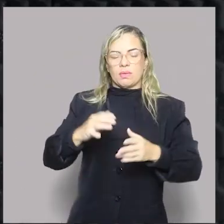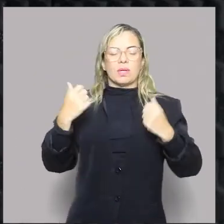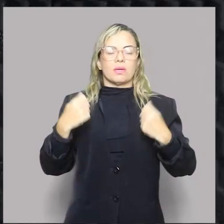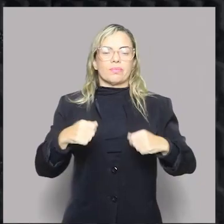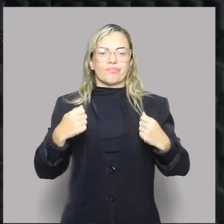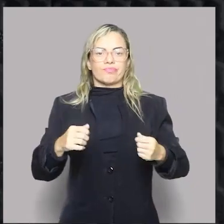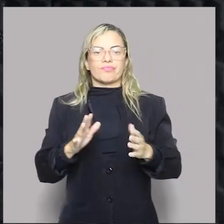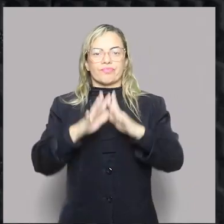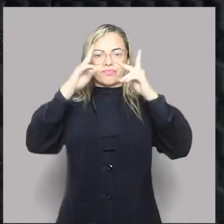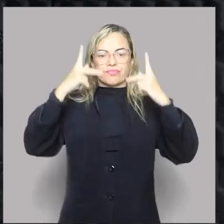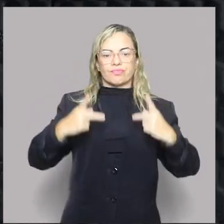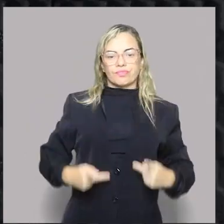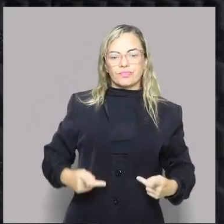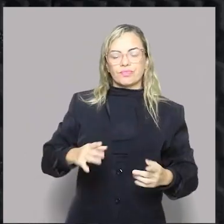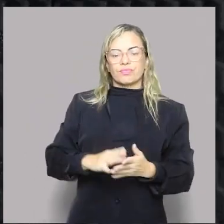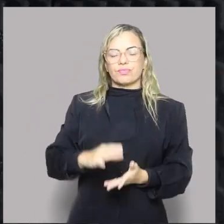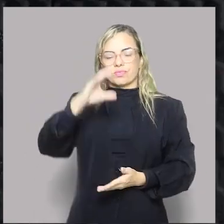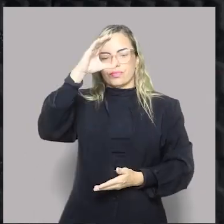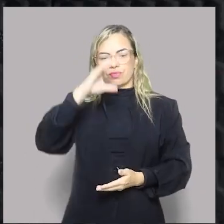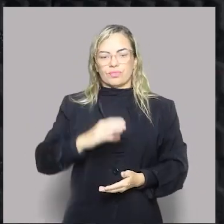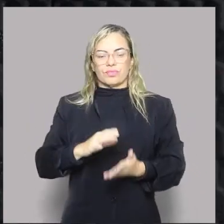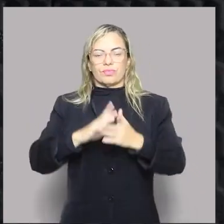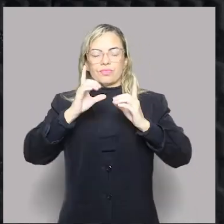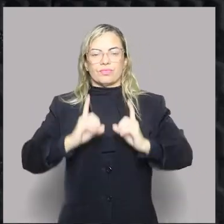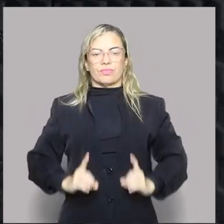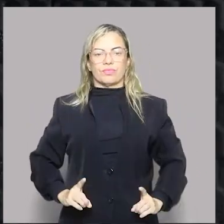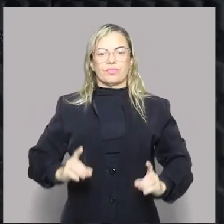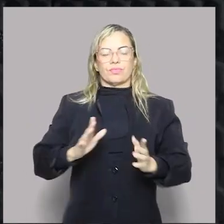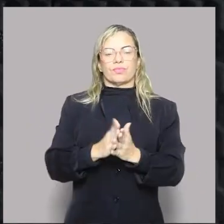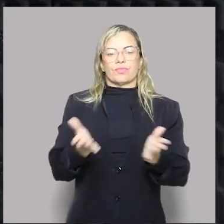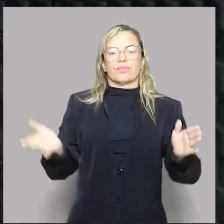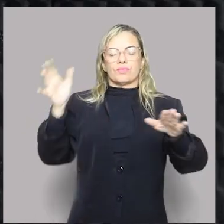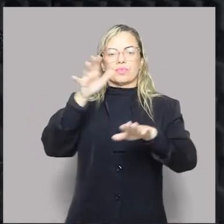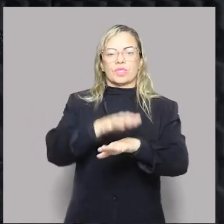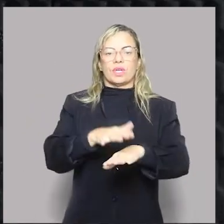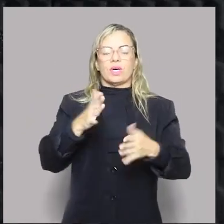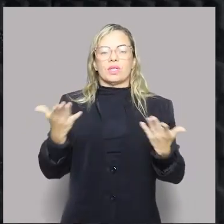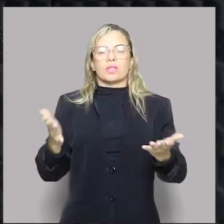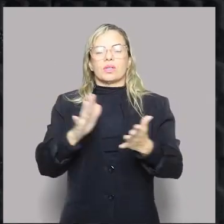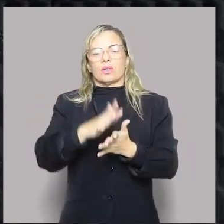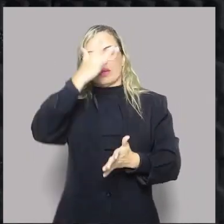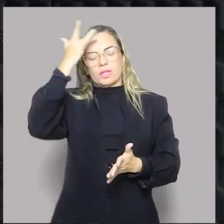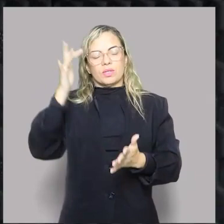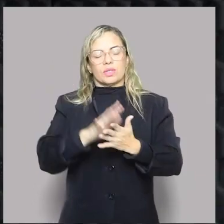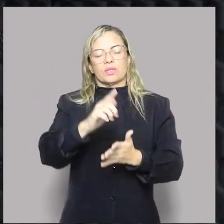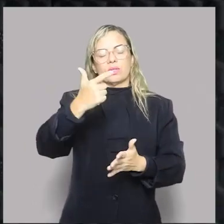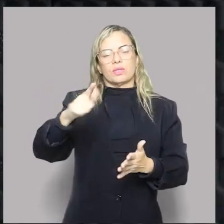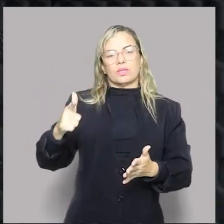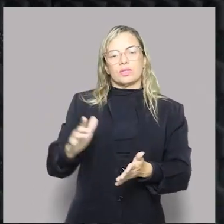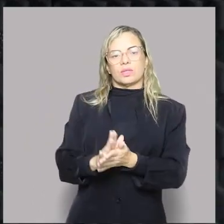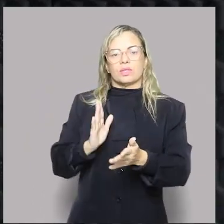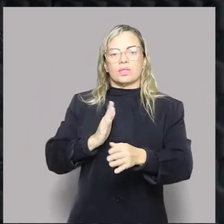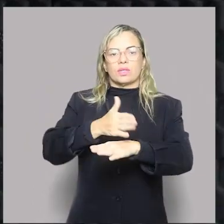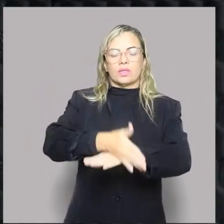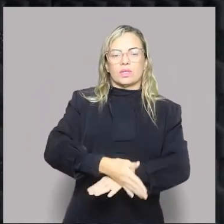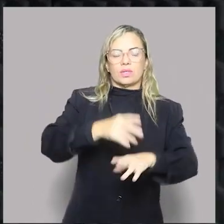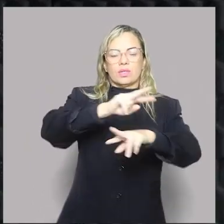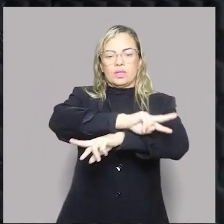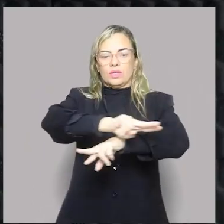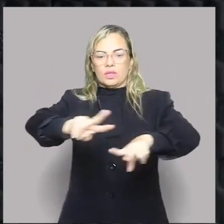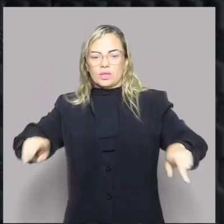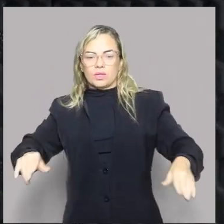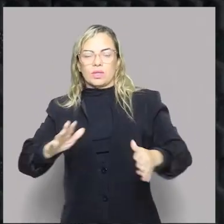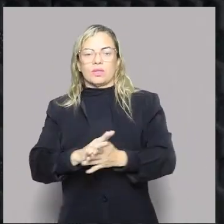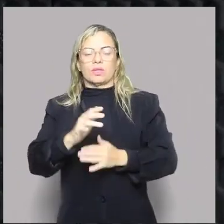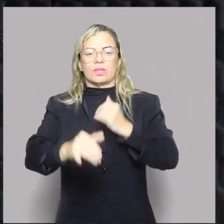importante essa última frase aqui, porque se vocês perceberem, o parágrafo já ficou grande. E o aluno utilizou